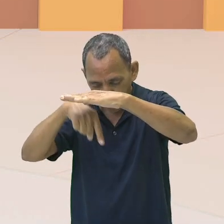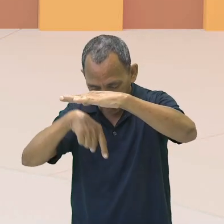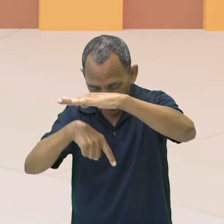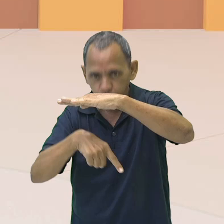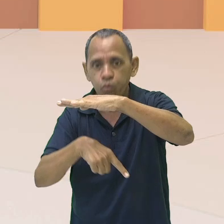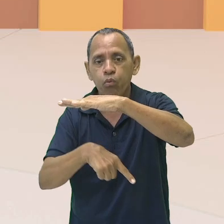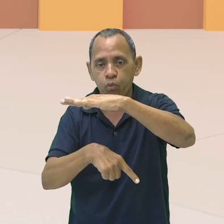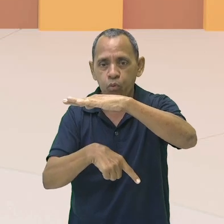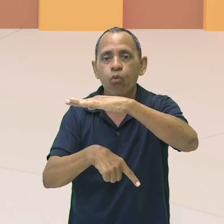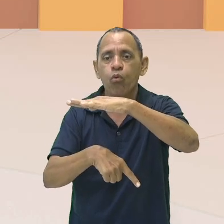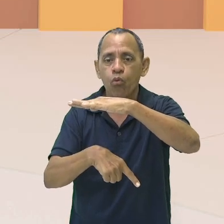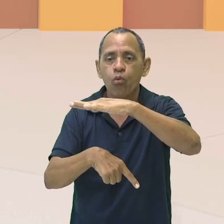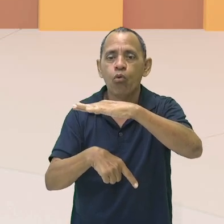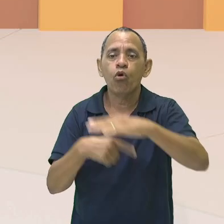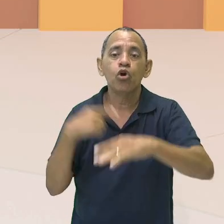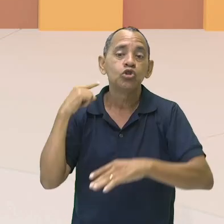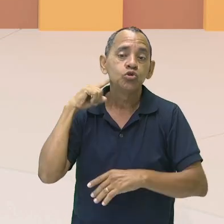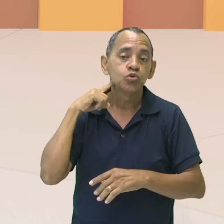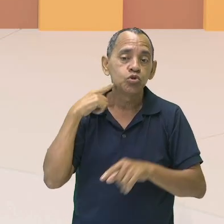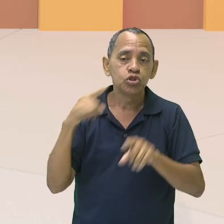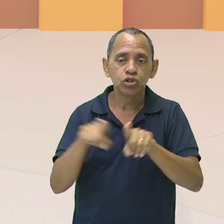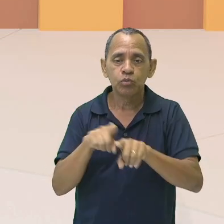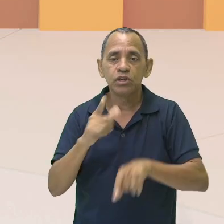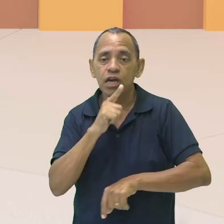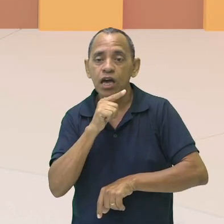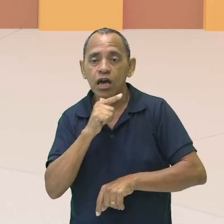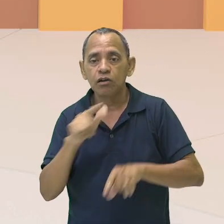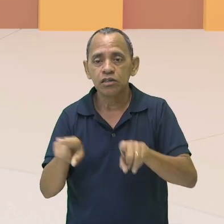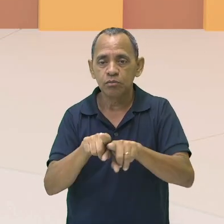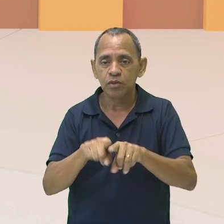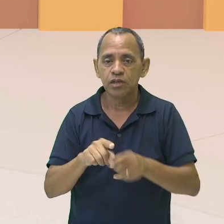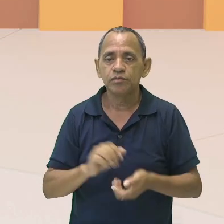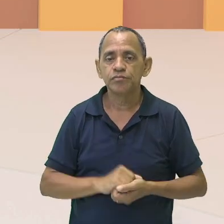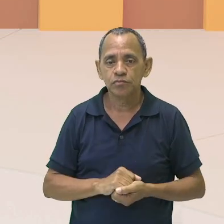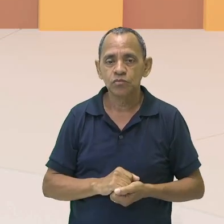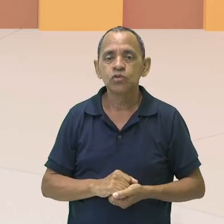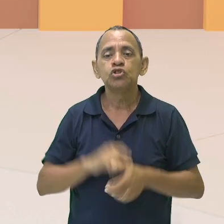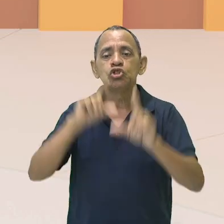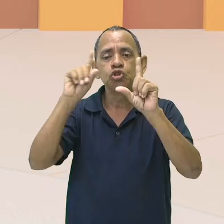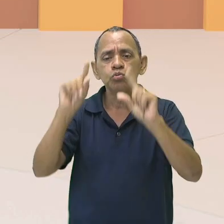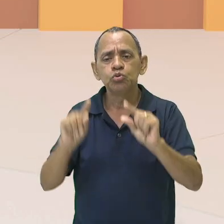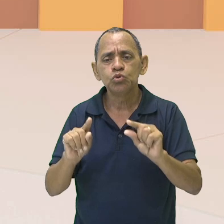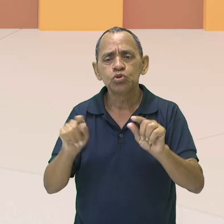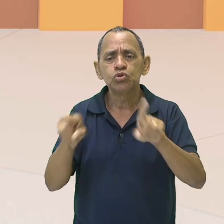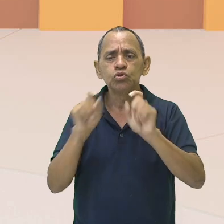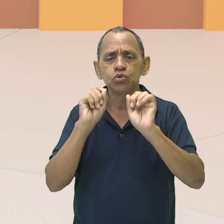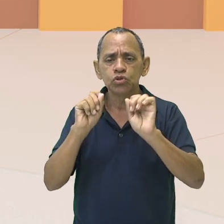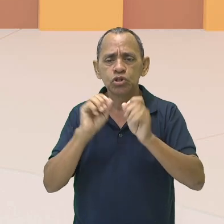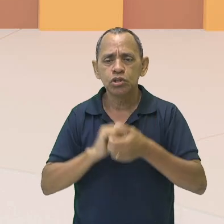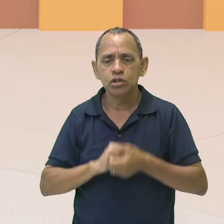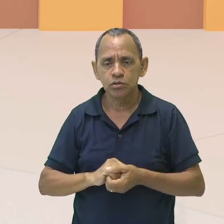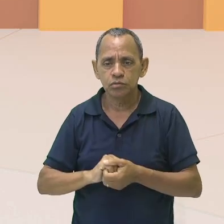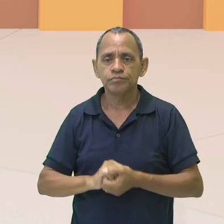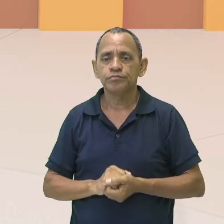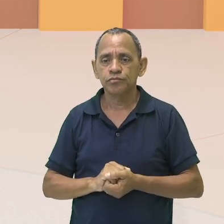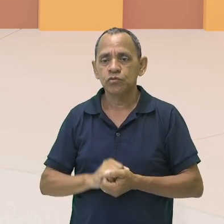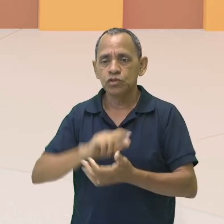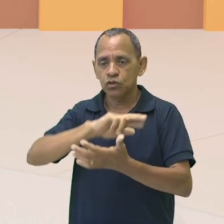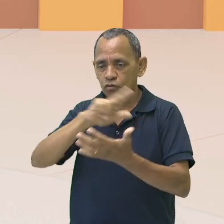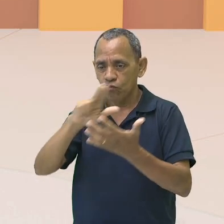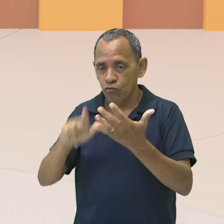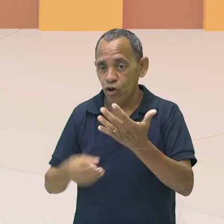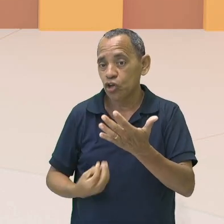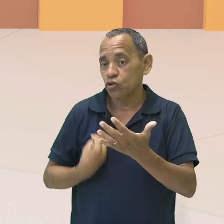tem esse penúltimo ícone aqui, que é a redução da biodiversidade, né? Tirou a plantação toda ali natural, a